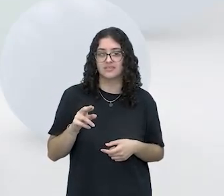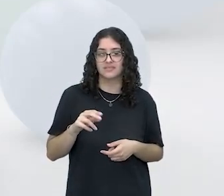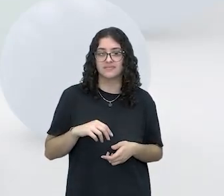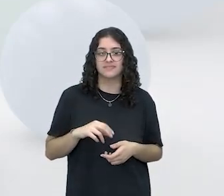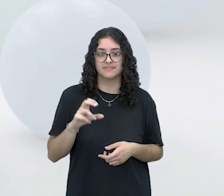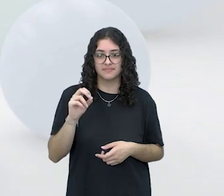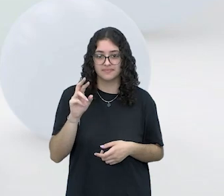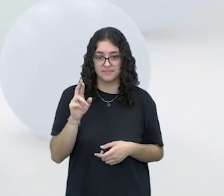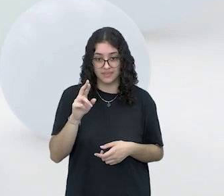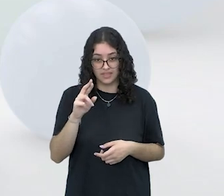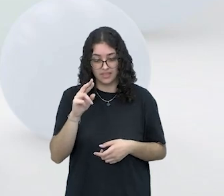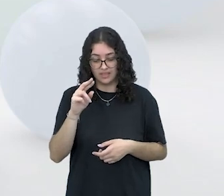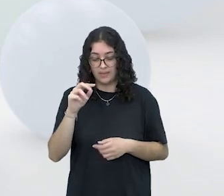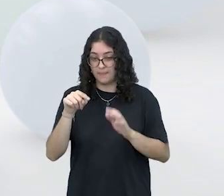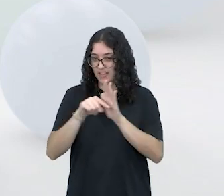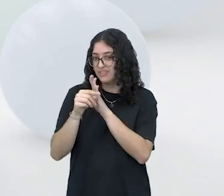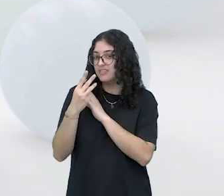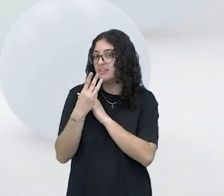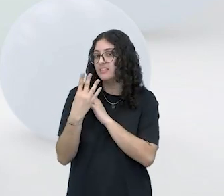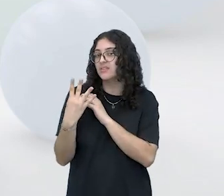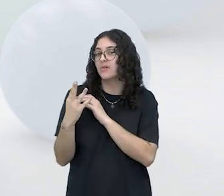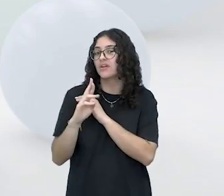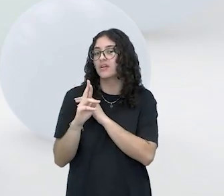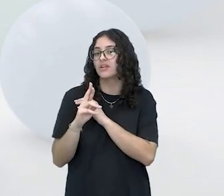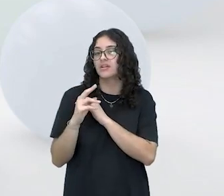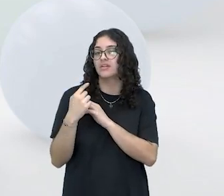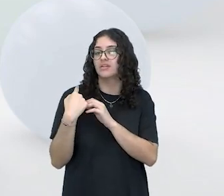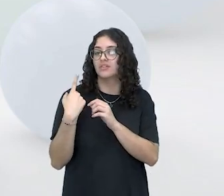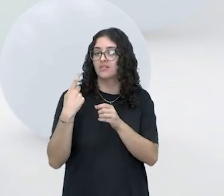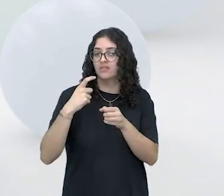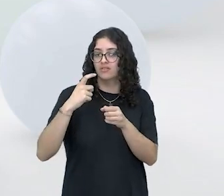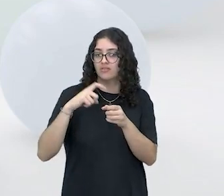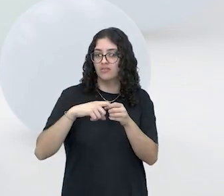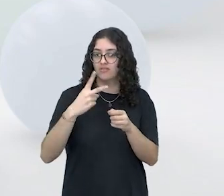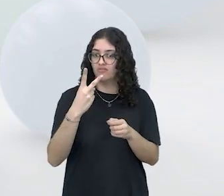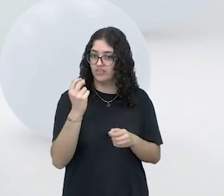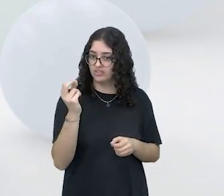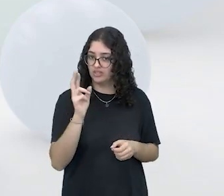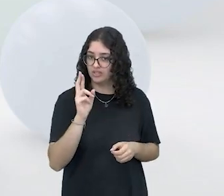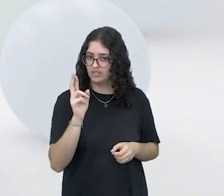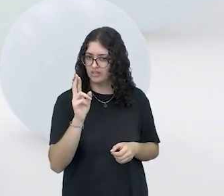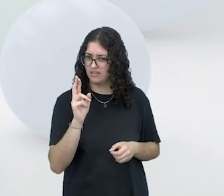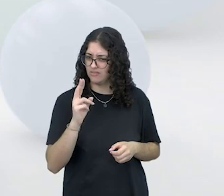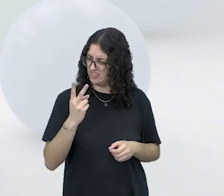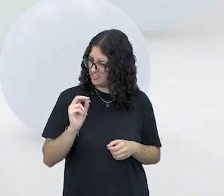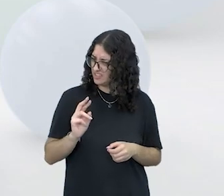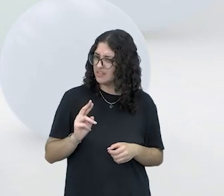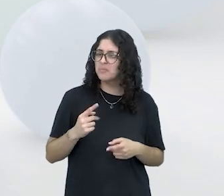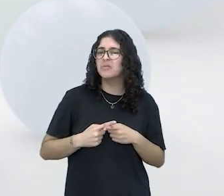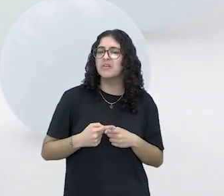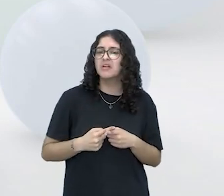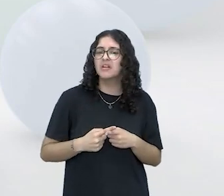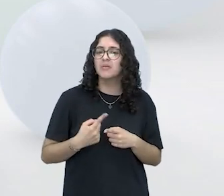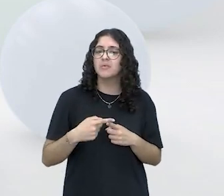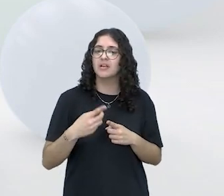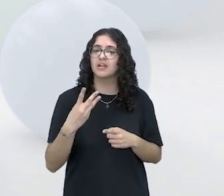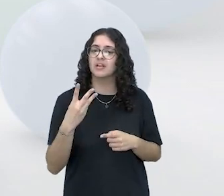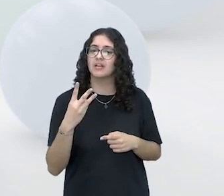50, 34. Tem que devolver 20 reais pra ele. Por que 20? Porque é 30